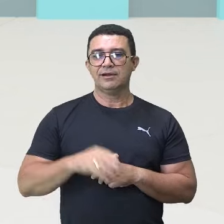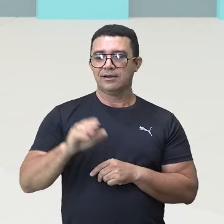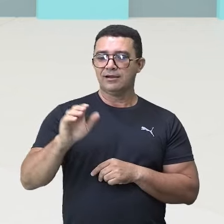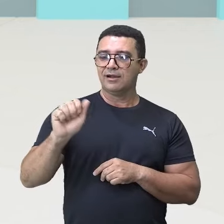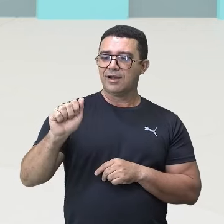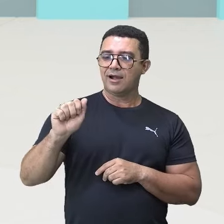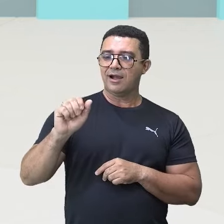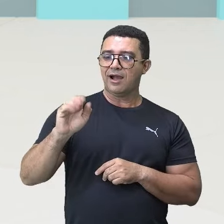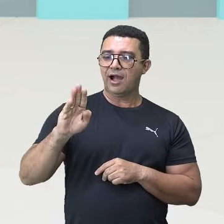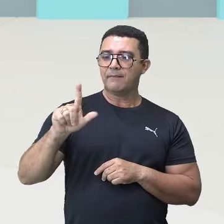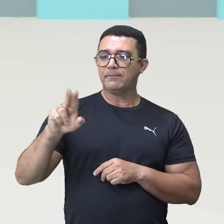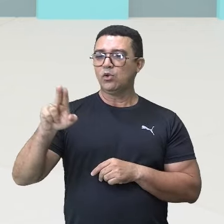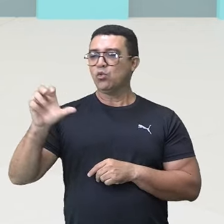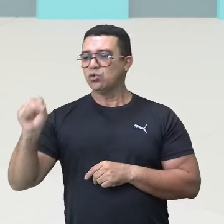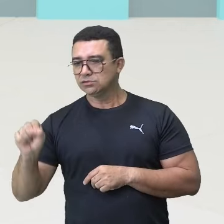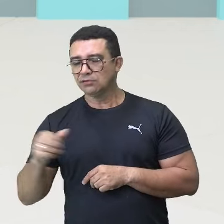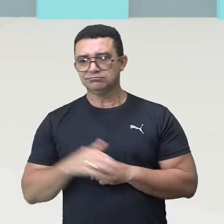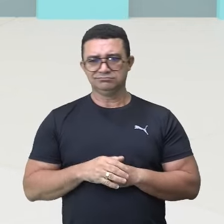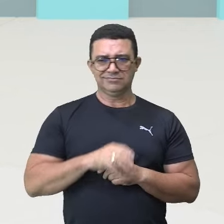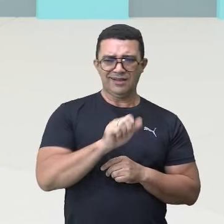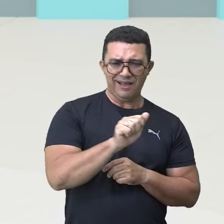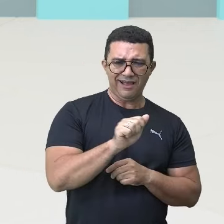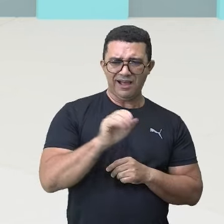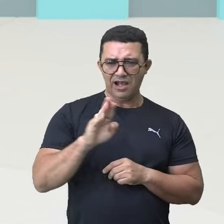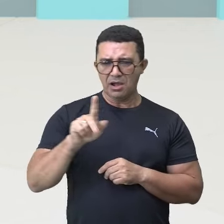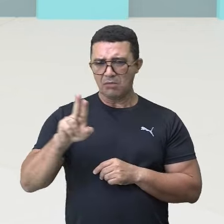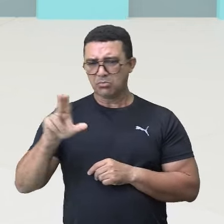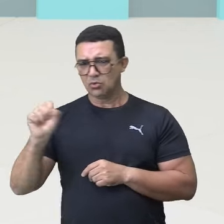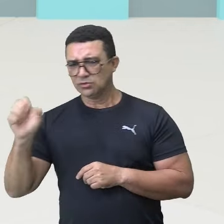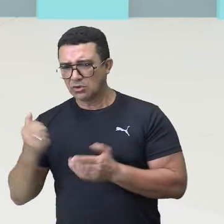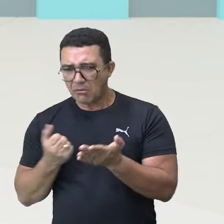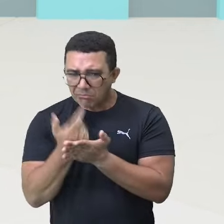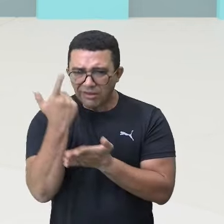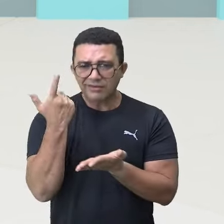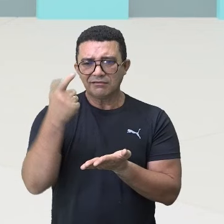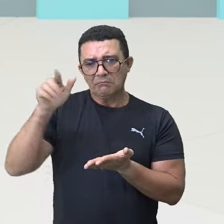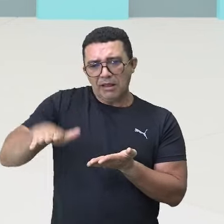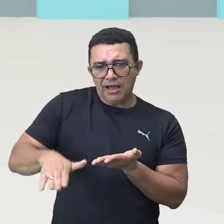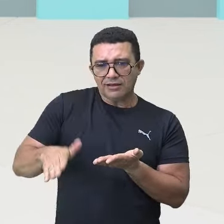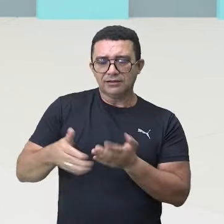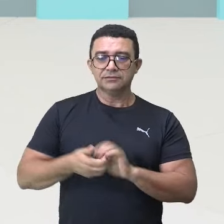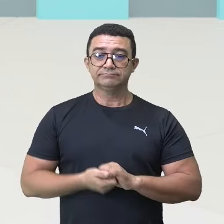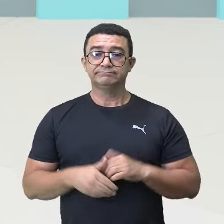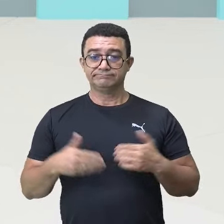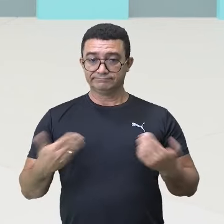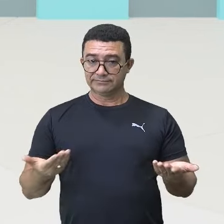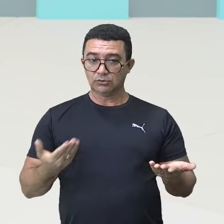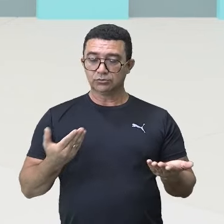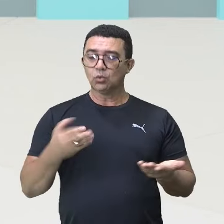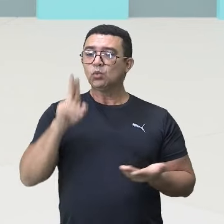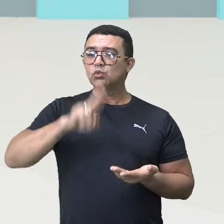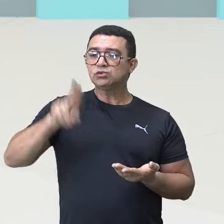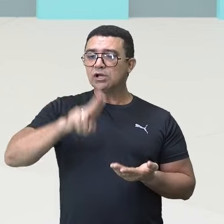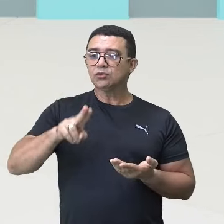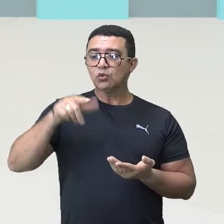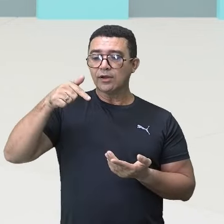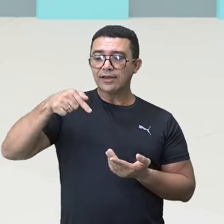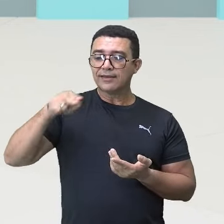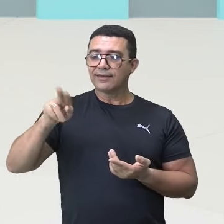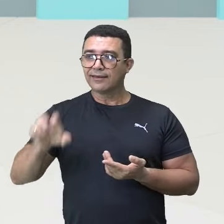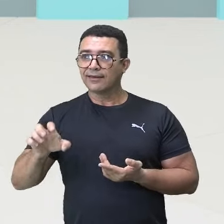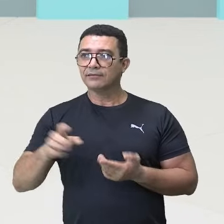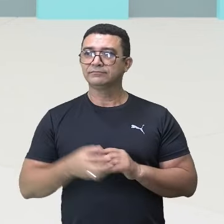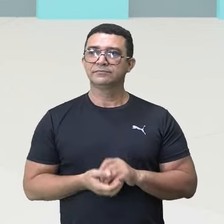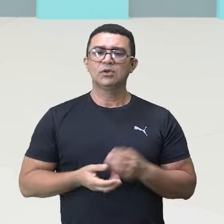blusa comprei estava barata não faz sentido então eu vou usar o pronome relativo no caso eu estou usando o q aí então como